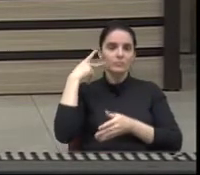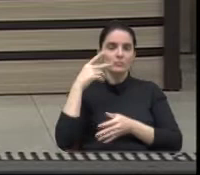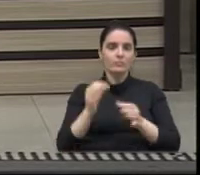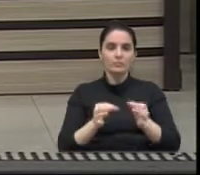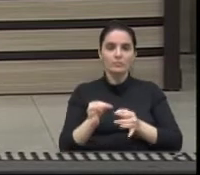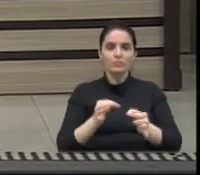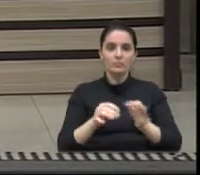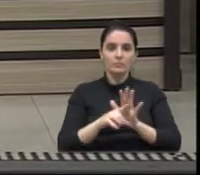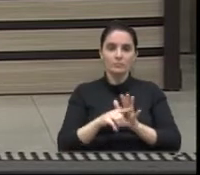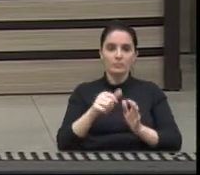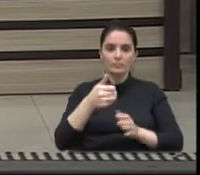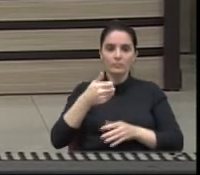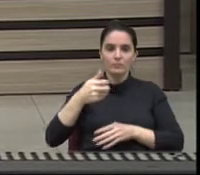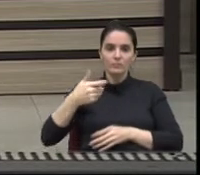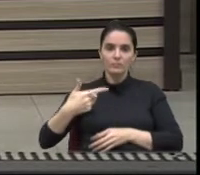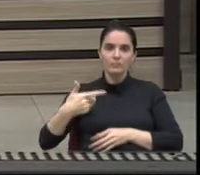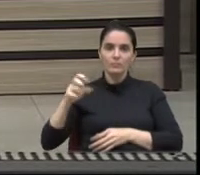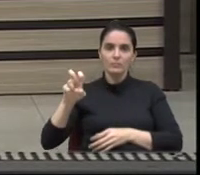Projeto de Lei